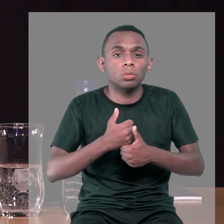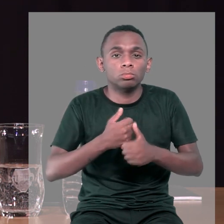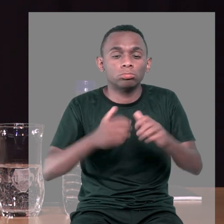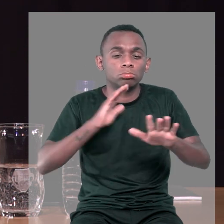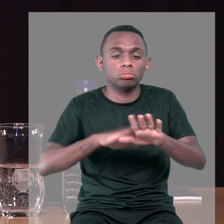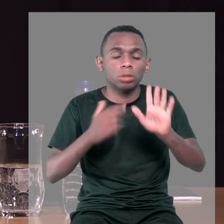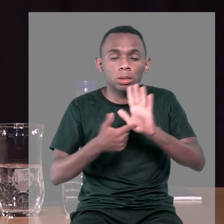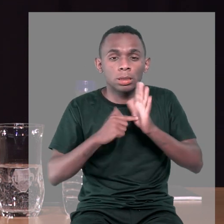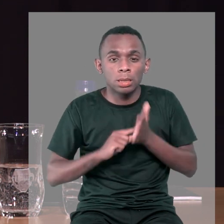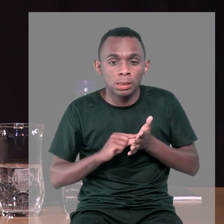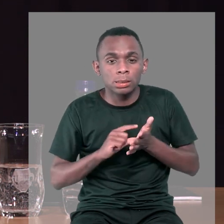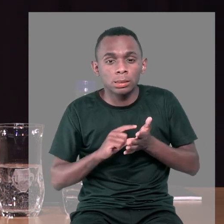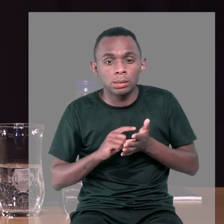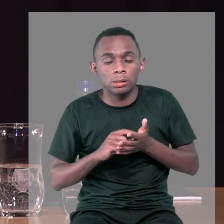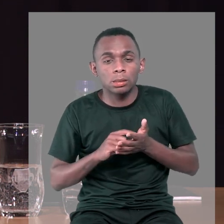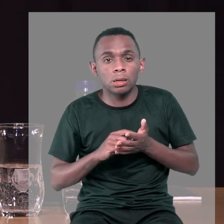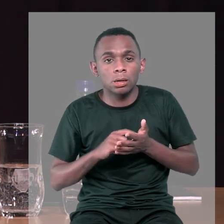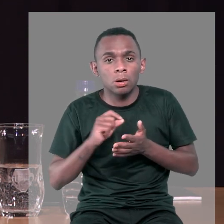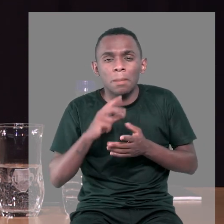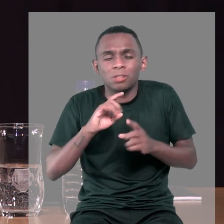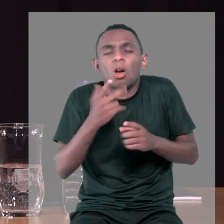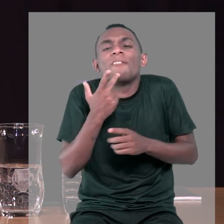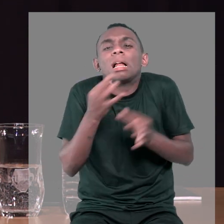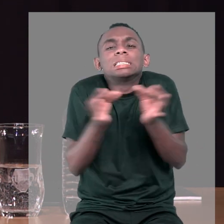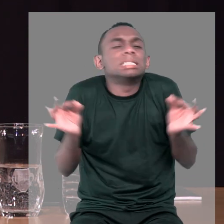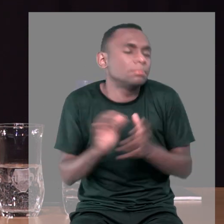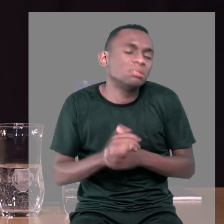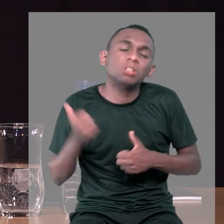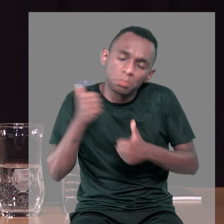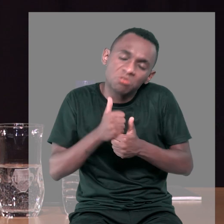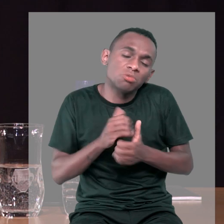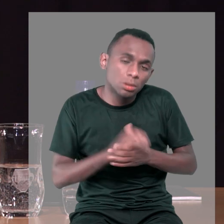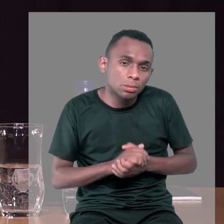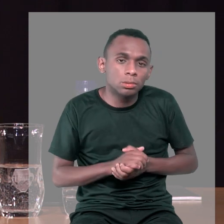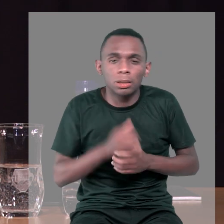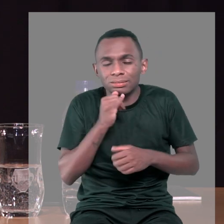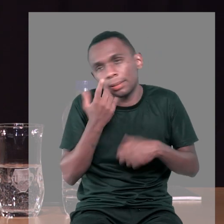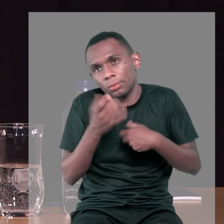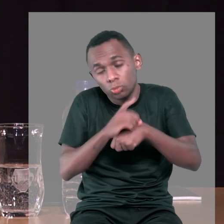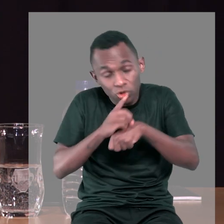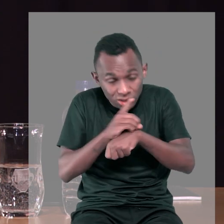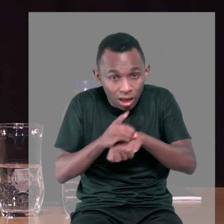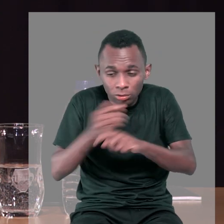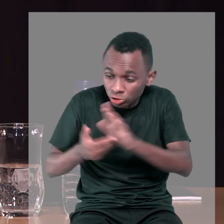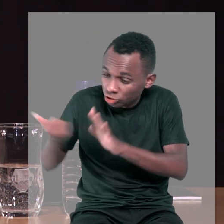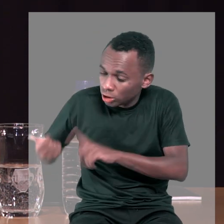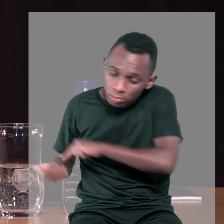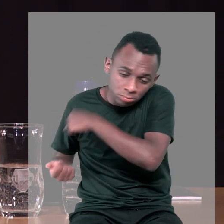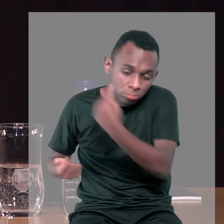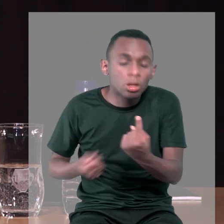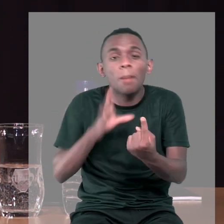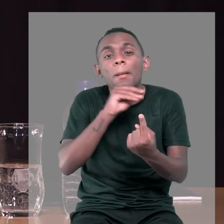podemos colocar em xeque, duvidar da pertinência de um ditado, mas isso é exercer o pensamento. Mas quando o ditado fala